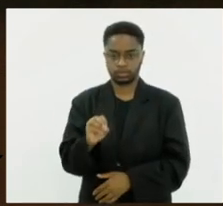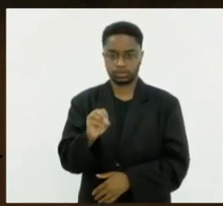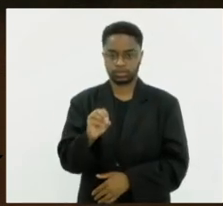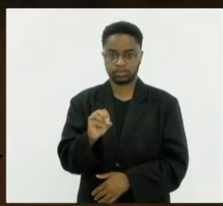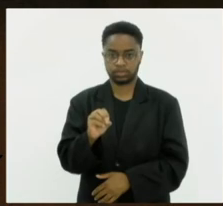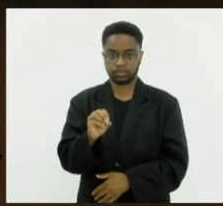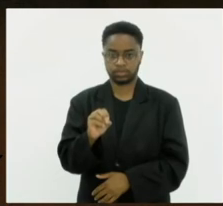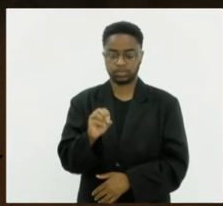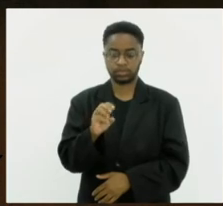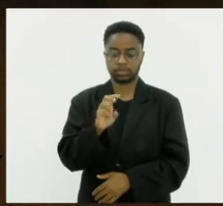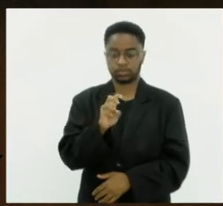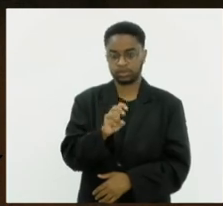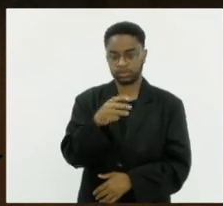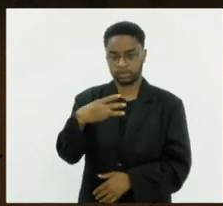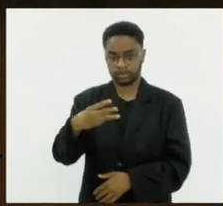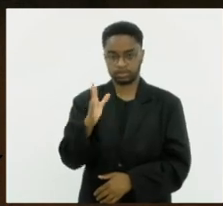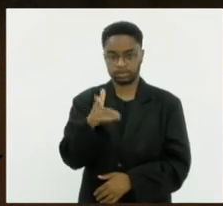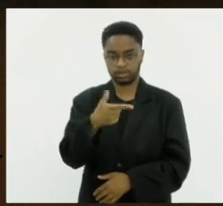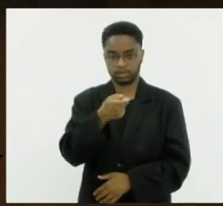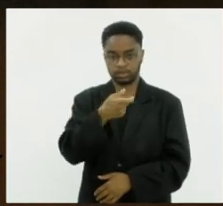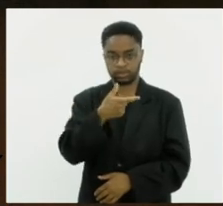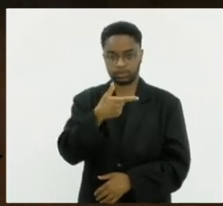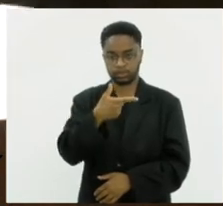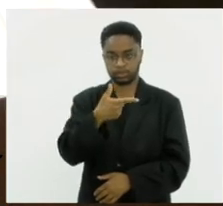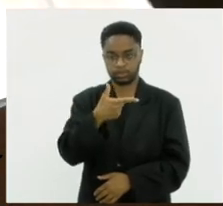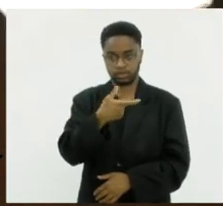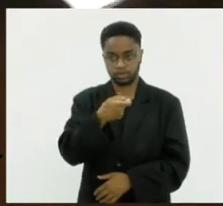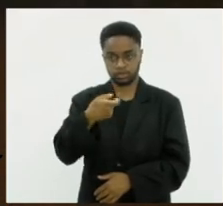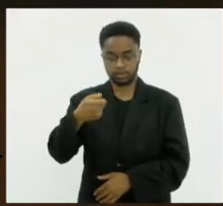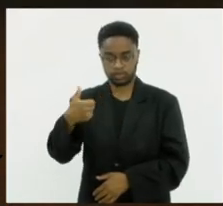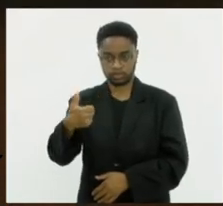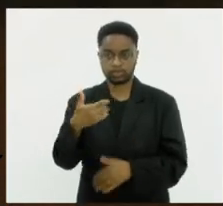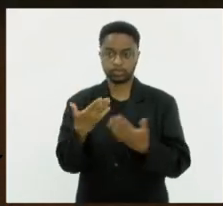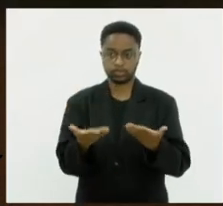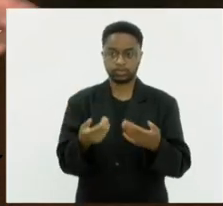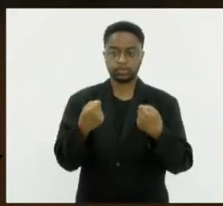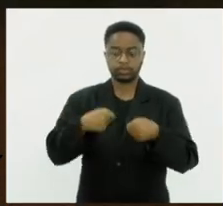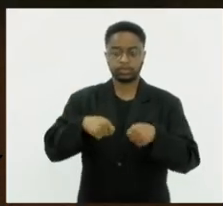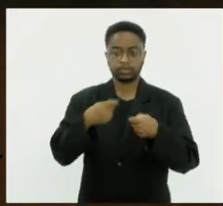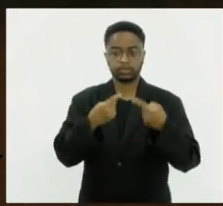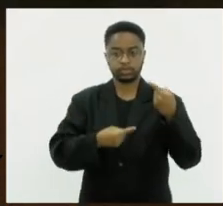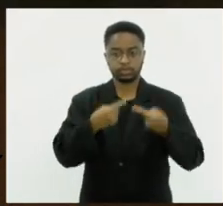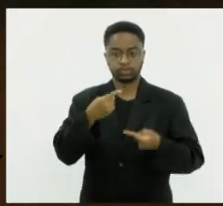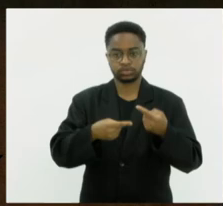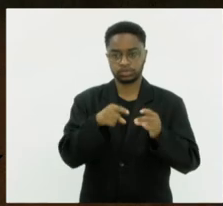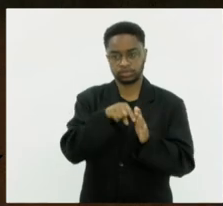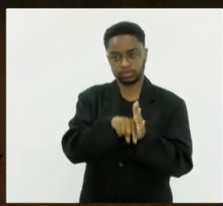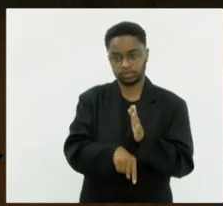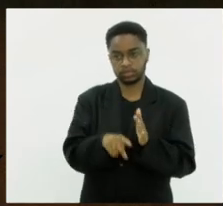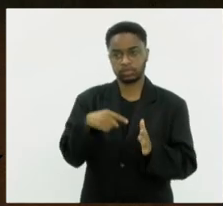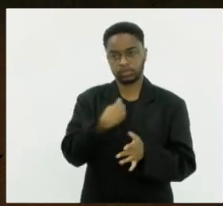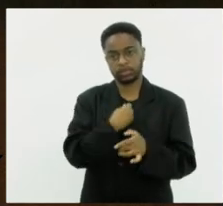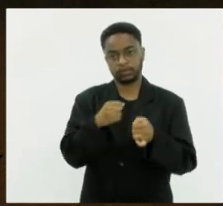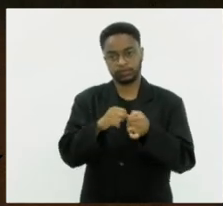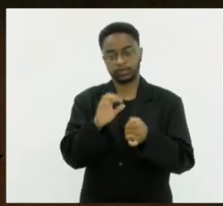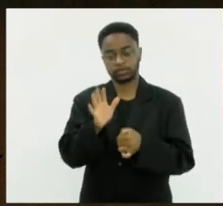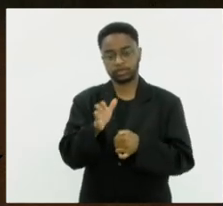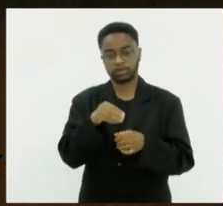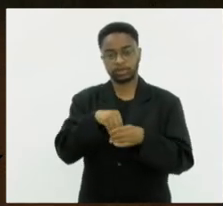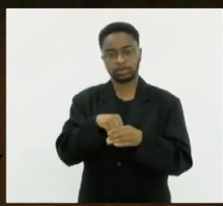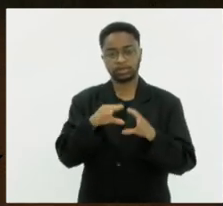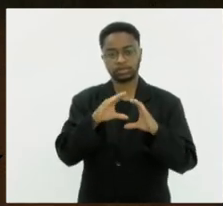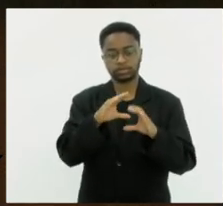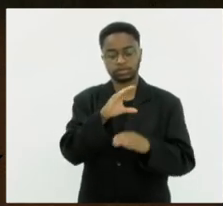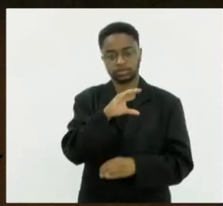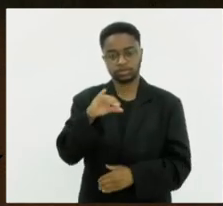3653 de 2001. Então, é necessário uma discussão mais aprofundada. A gente tem feito isso na CCJ para